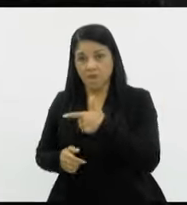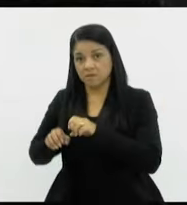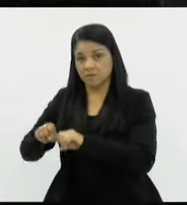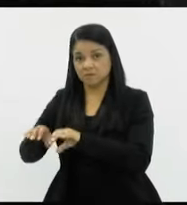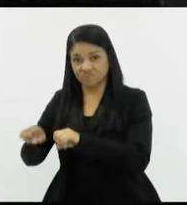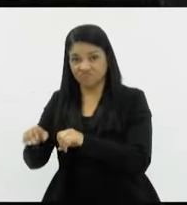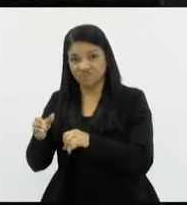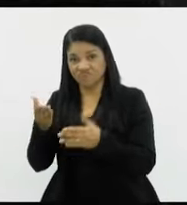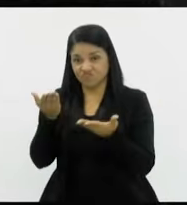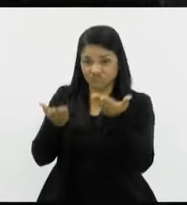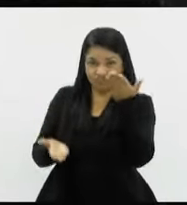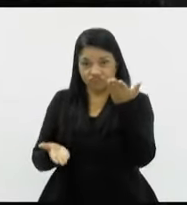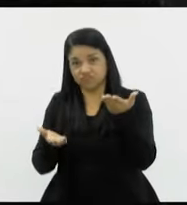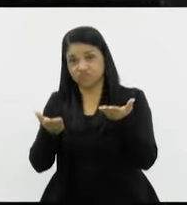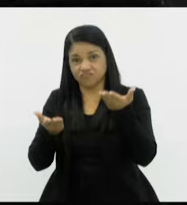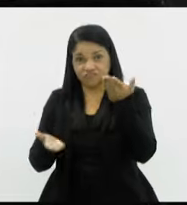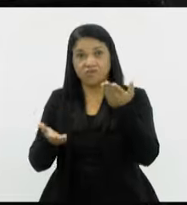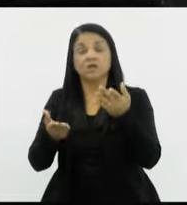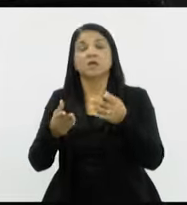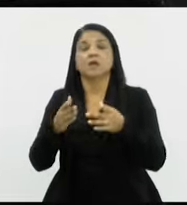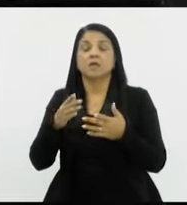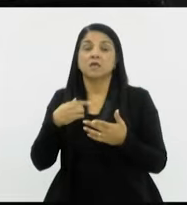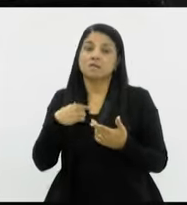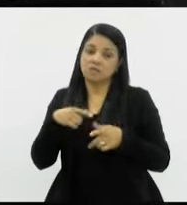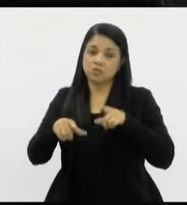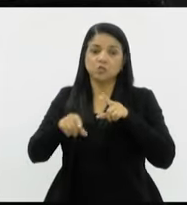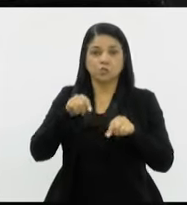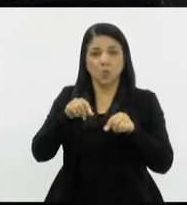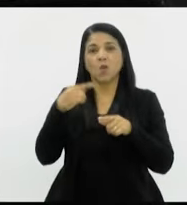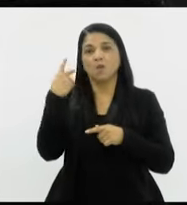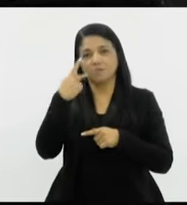desequilíbrio reflete, sim, escolhas políticas, reflete, sim,